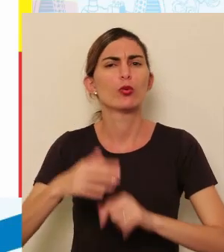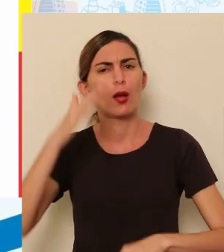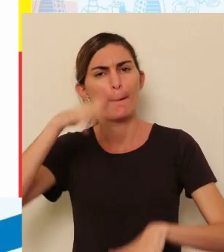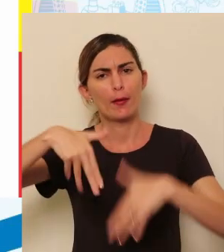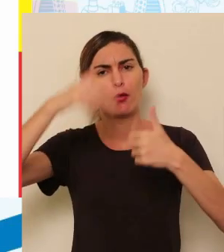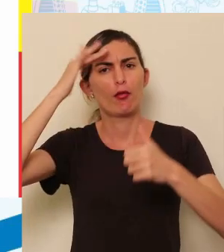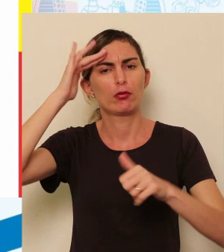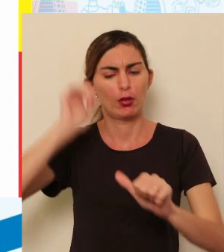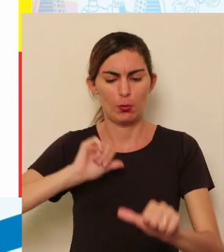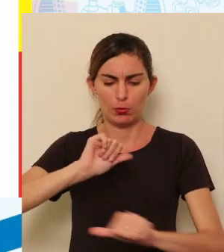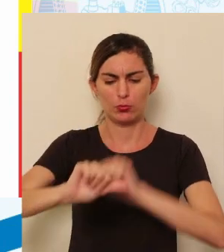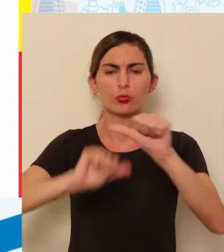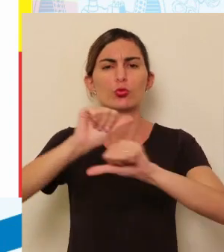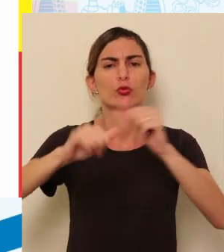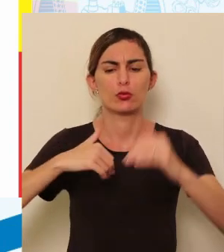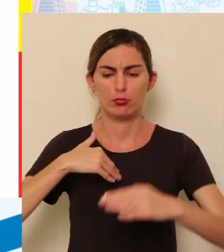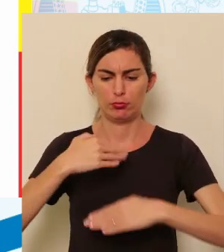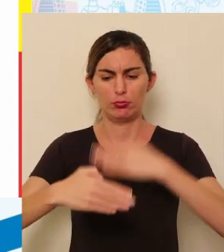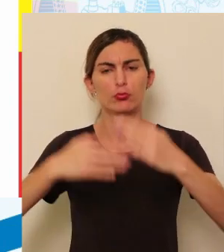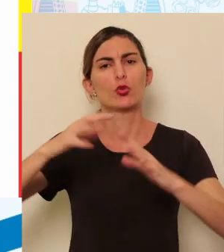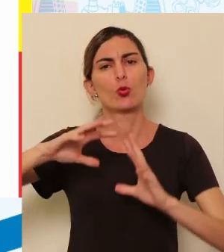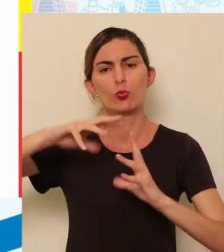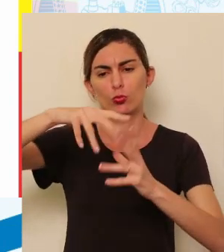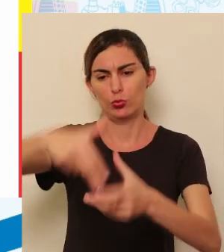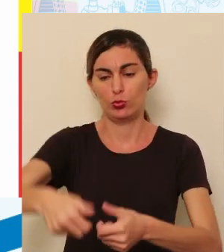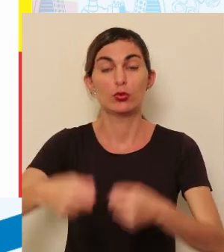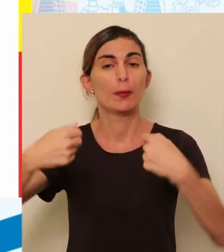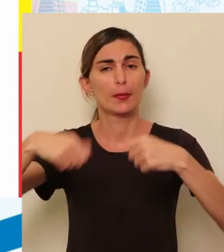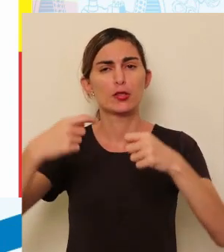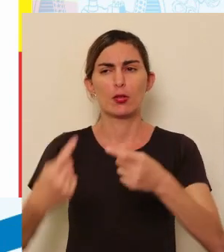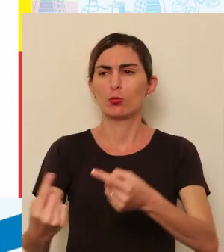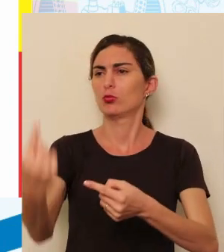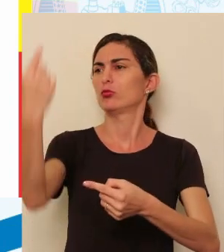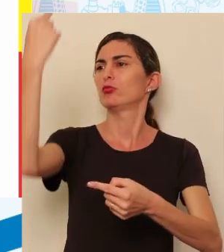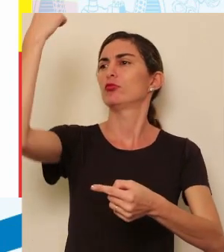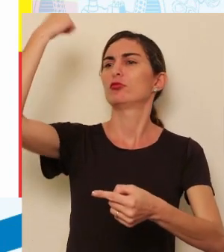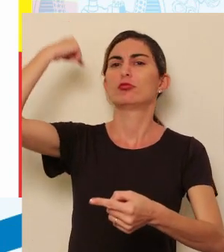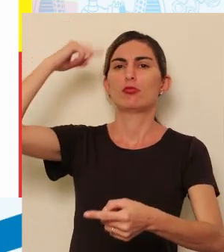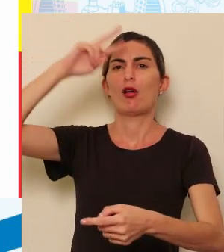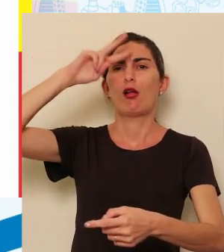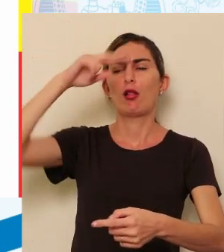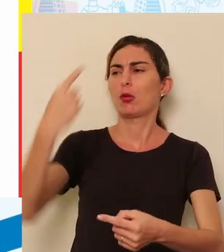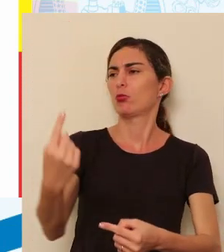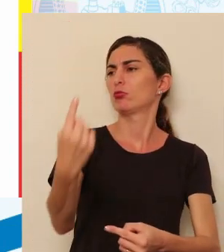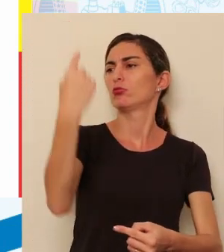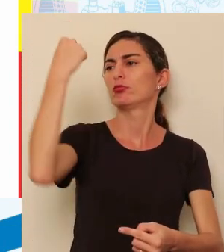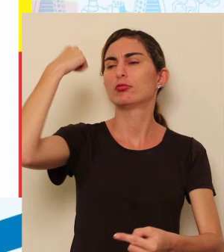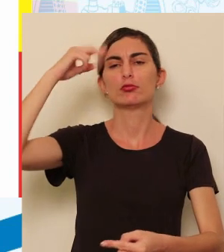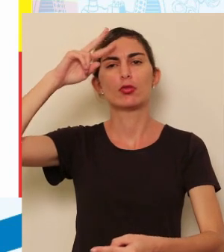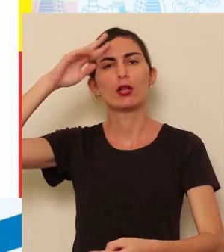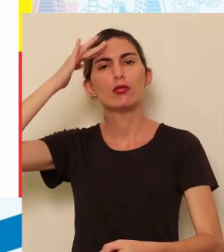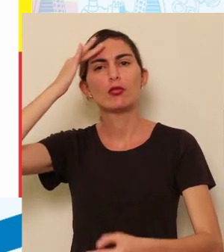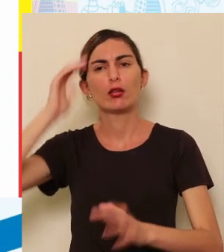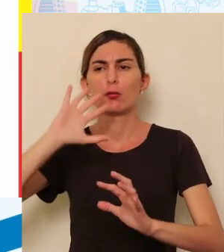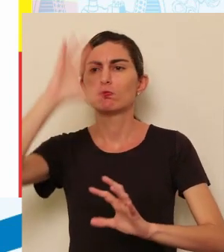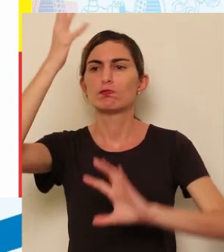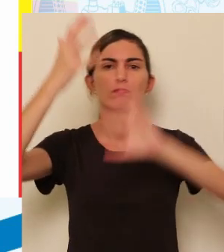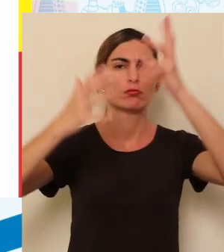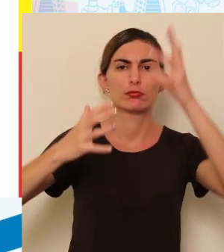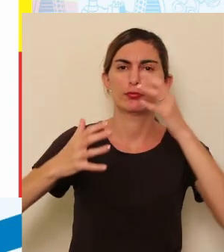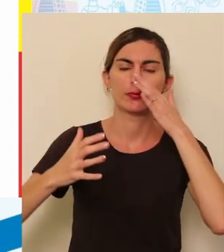Para melhor compreender as mudanças que se processam no mundo cotidianamente, precisamos voltar na memória do tempo e compreender